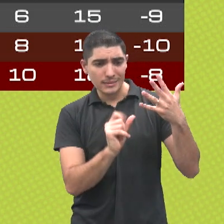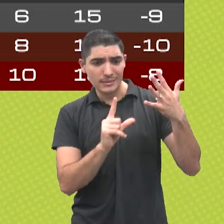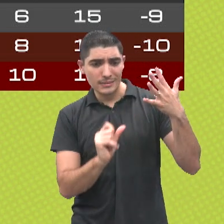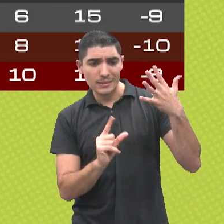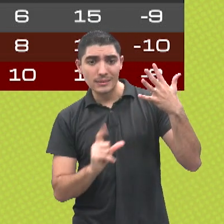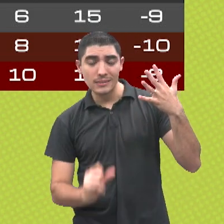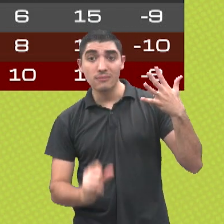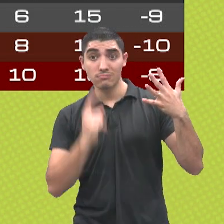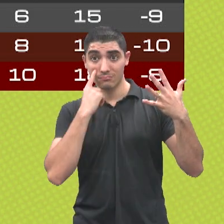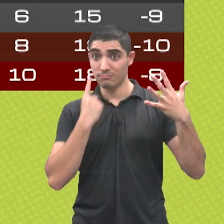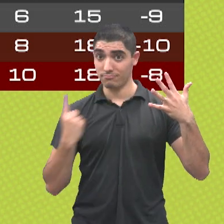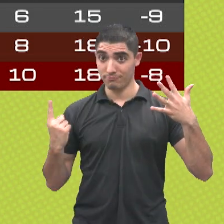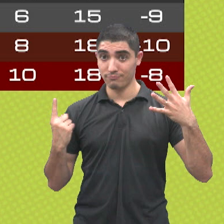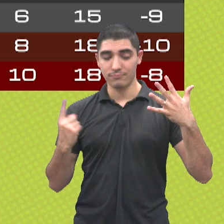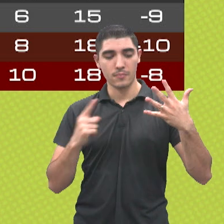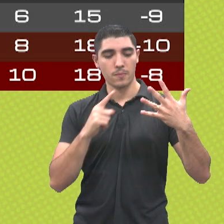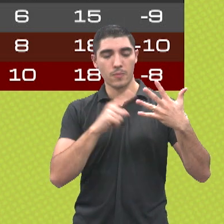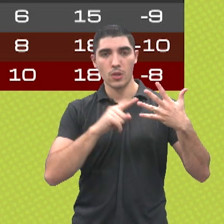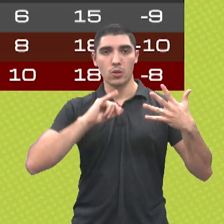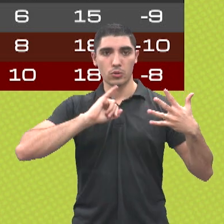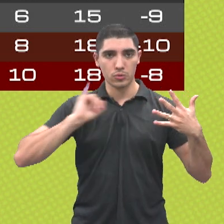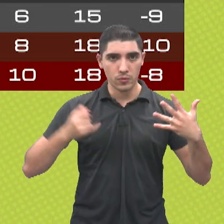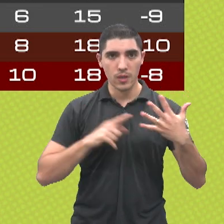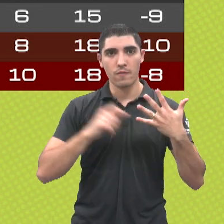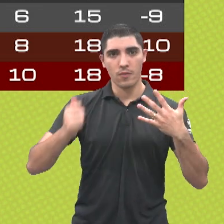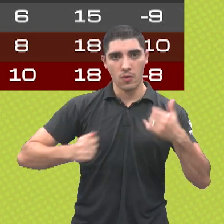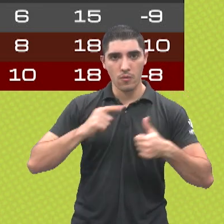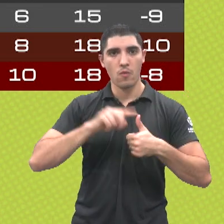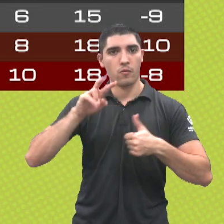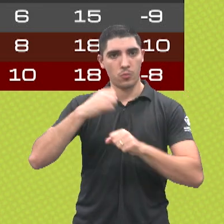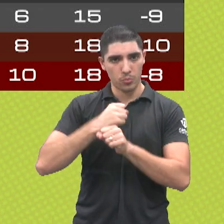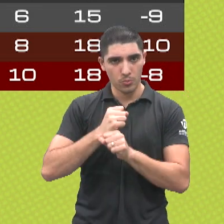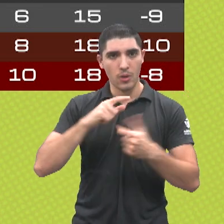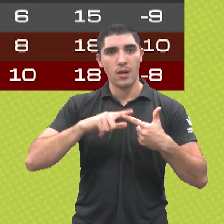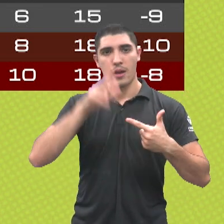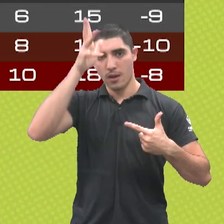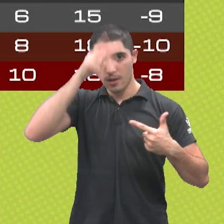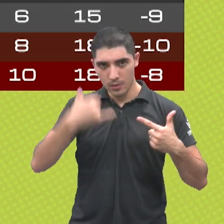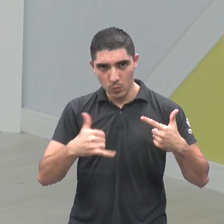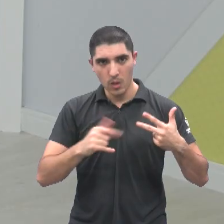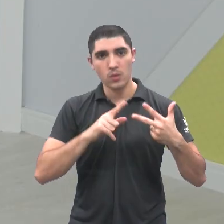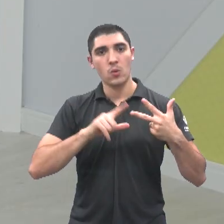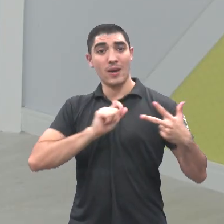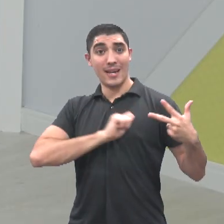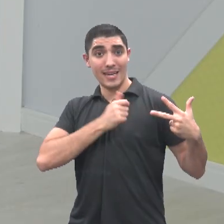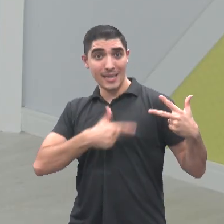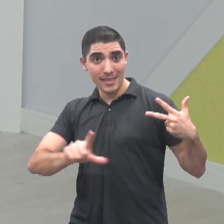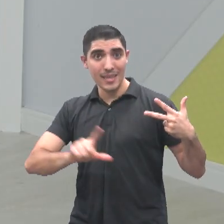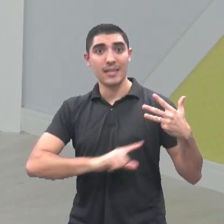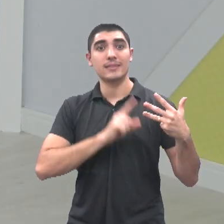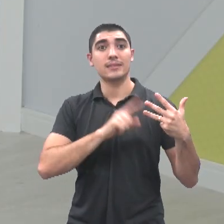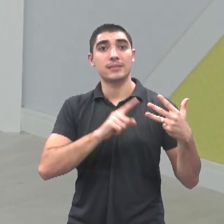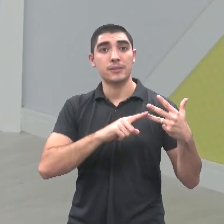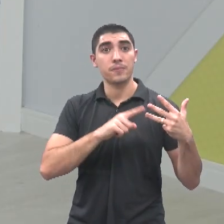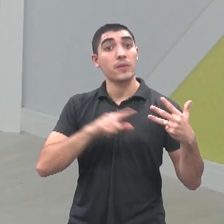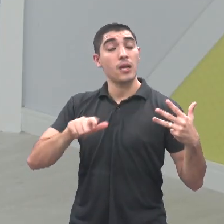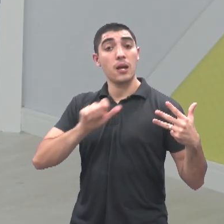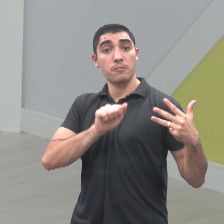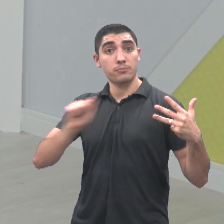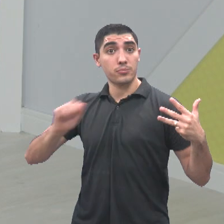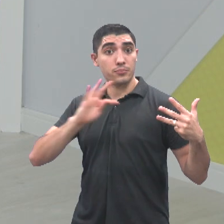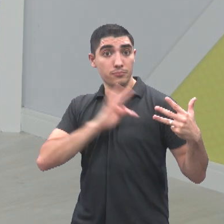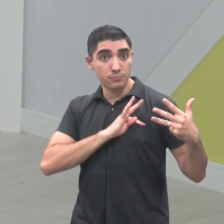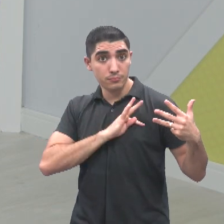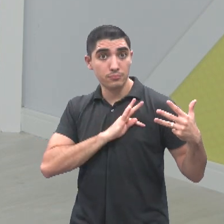que tivemos na rodada. Juventus, Ferroviária, Votuporanguense, Ituano, Linense. O São Bento segue fora da zona da degola. A Portuguesa Santista,